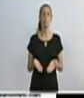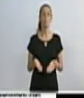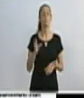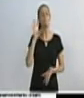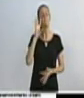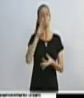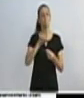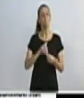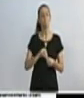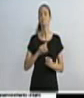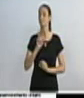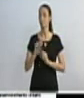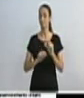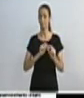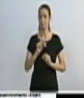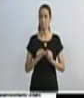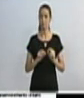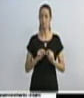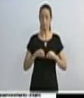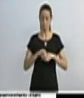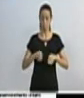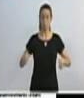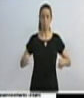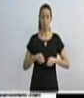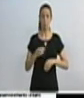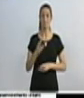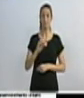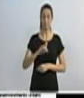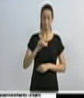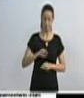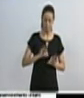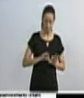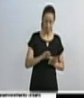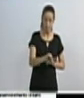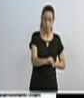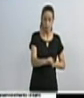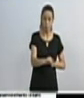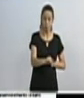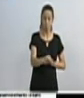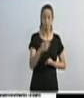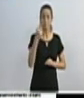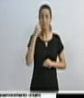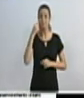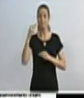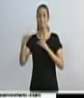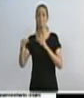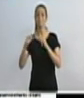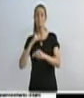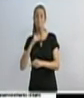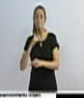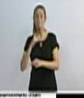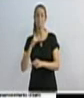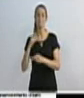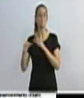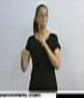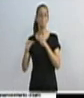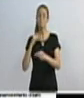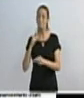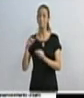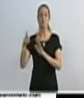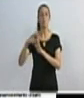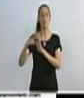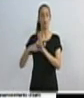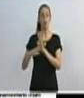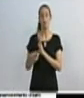concluiu que, em relação ao valor de 30 metros, percebe-se que está incoerente com os limites mais rígidos da